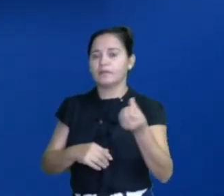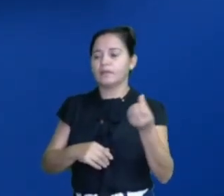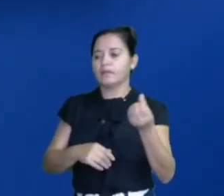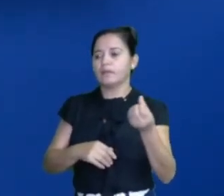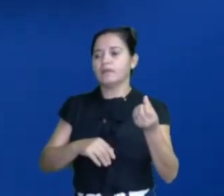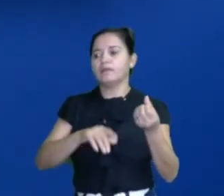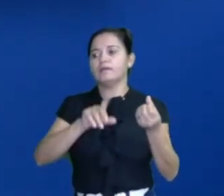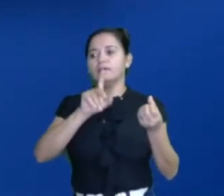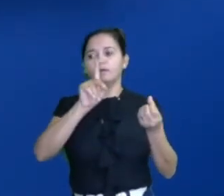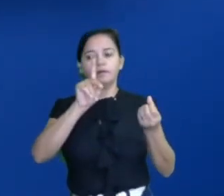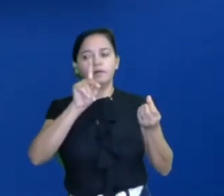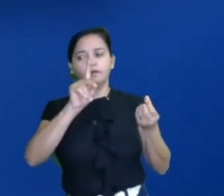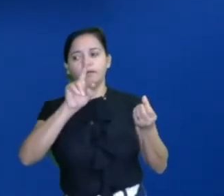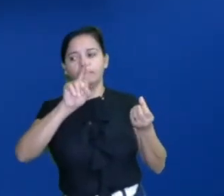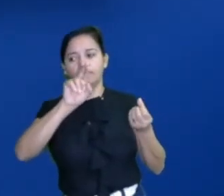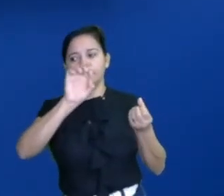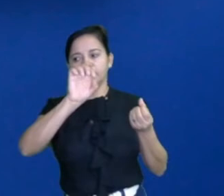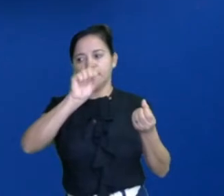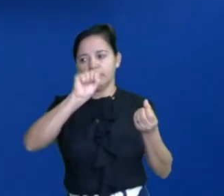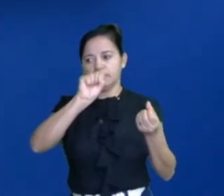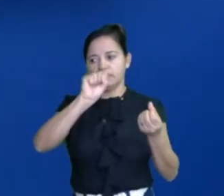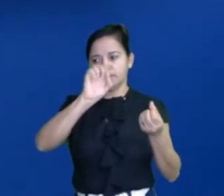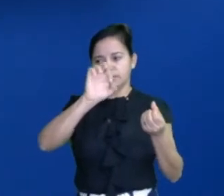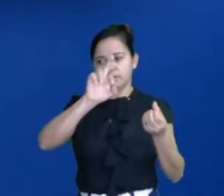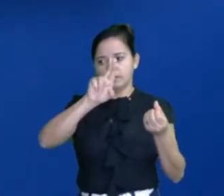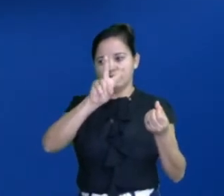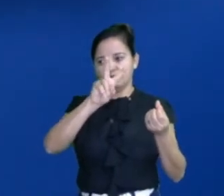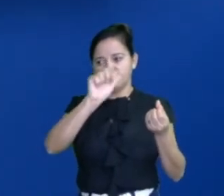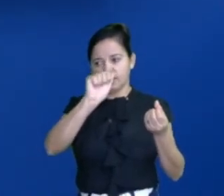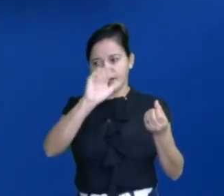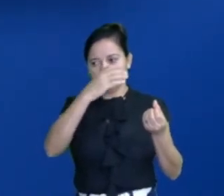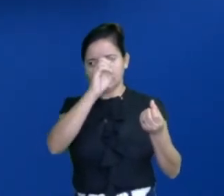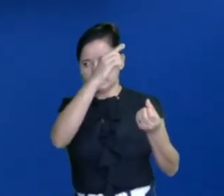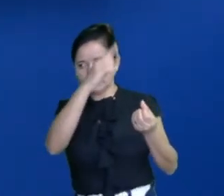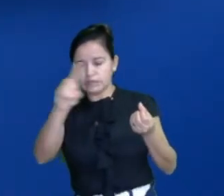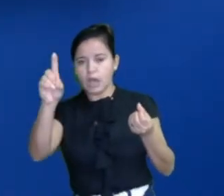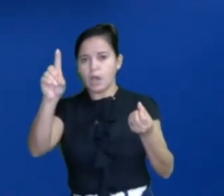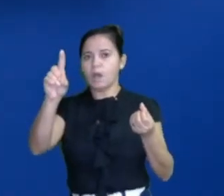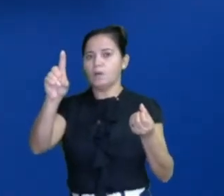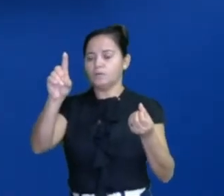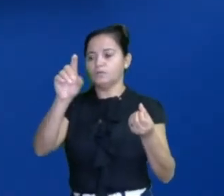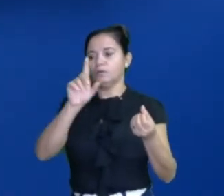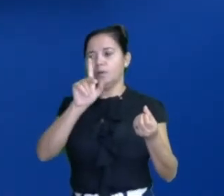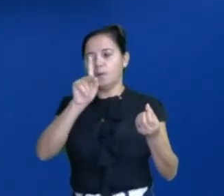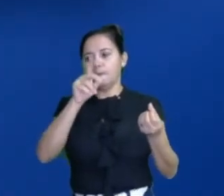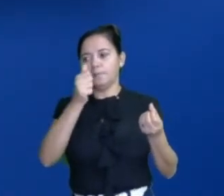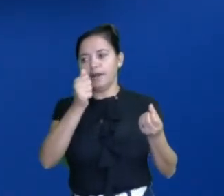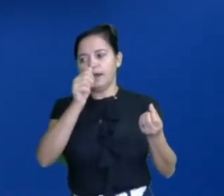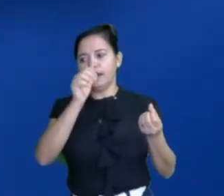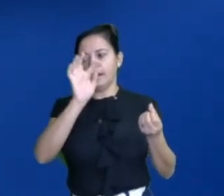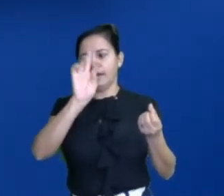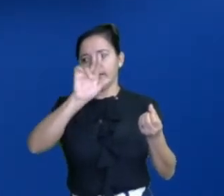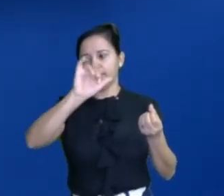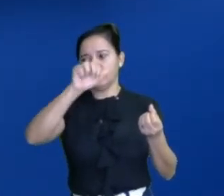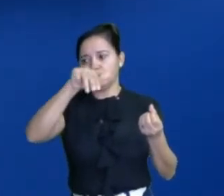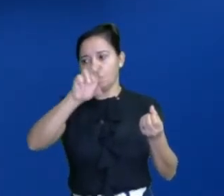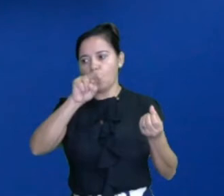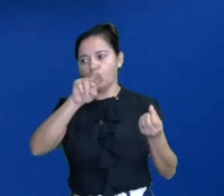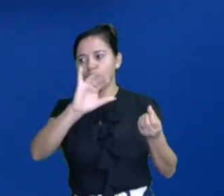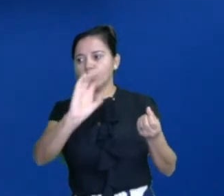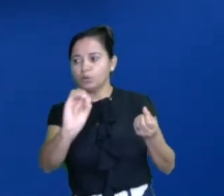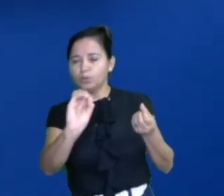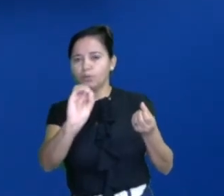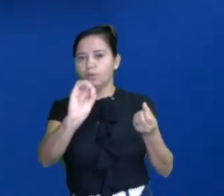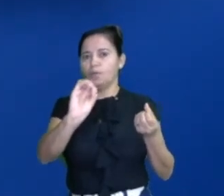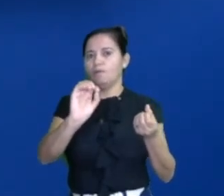Preservação do patrimônio, nós vimos aqui que existem leis que protegem esses locais. Vimos também o IPHAN, né, que é um